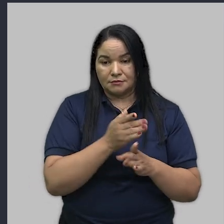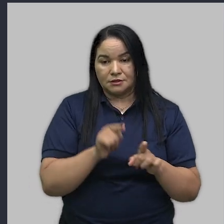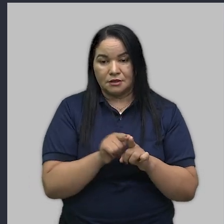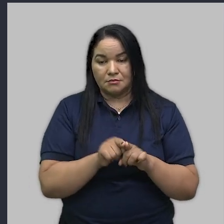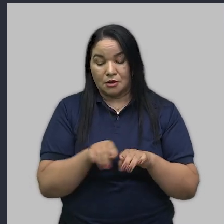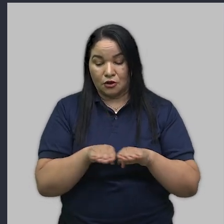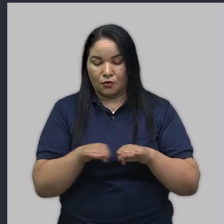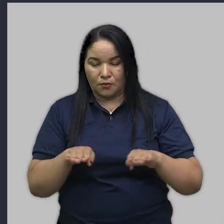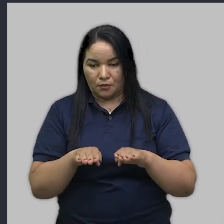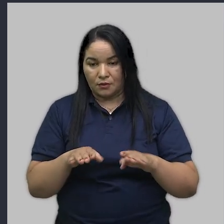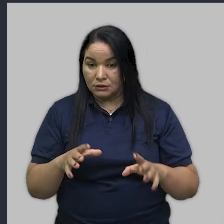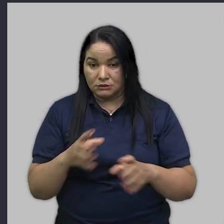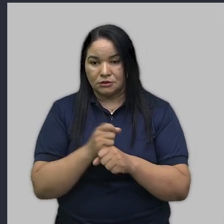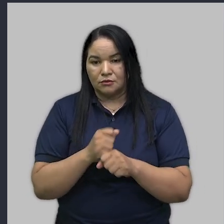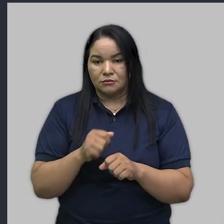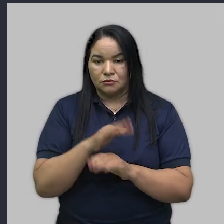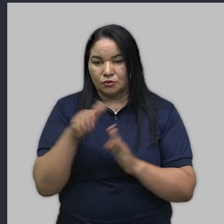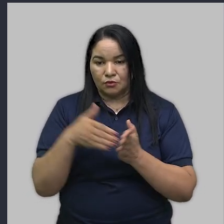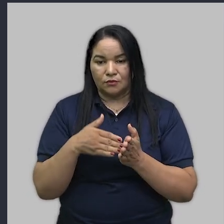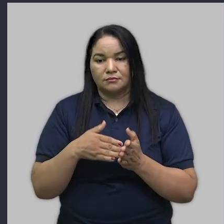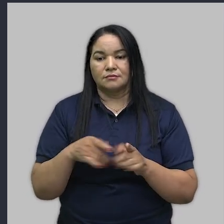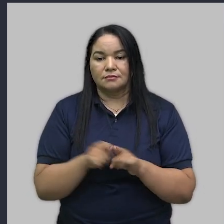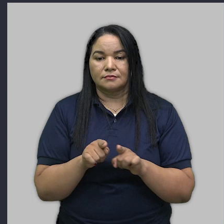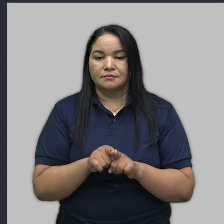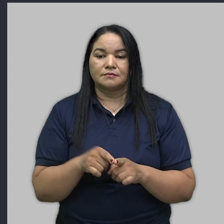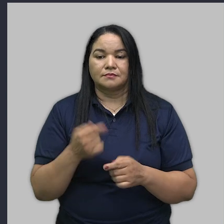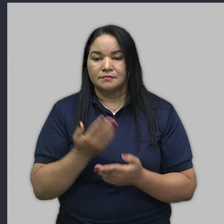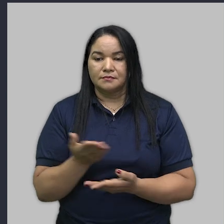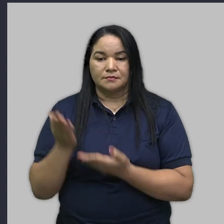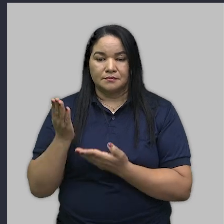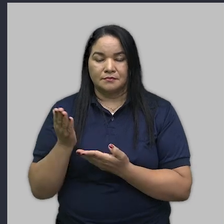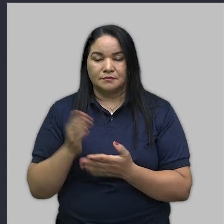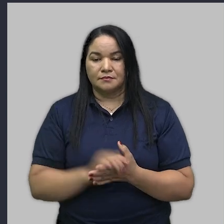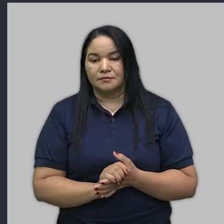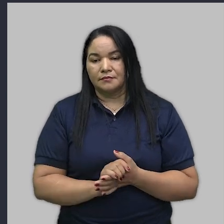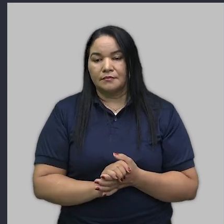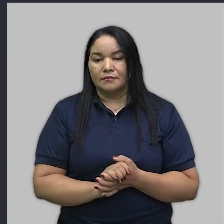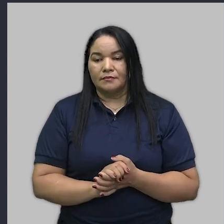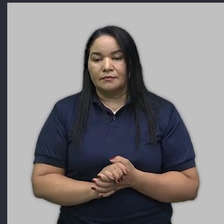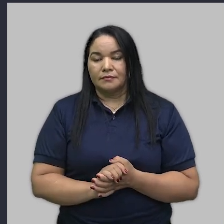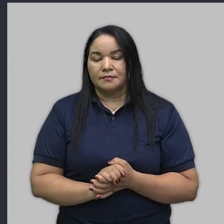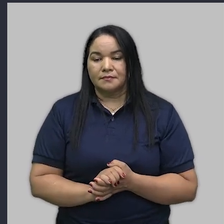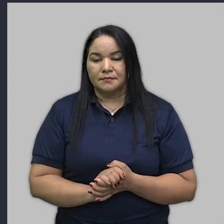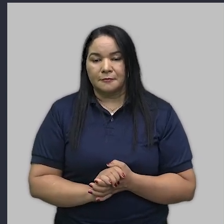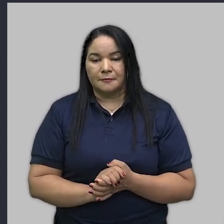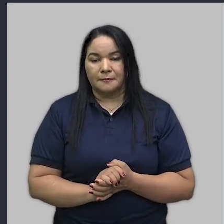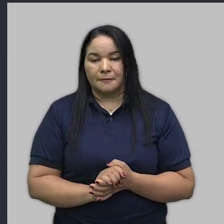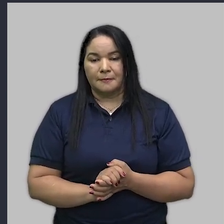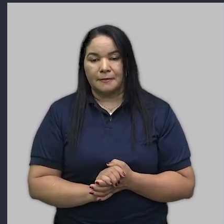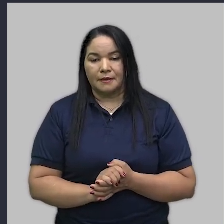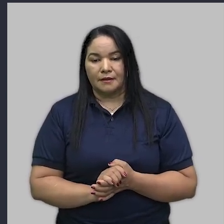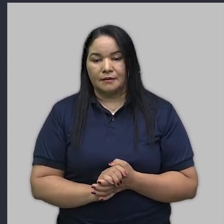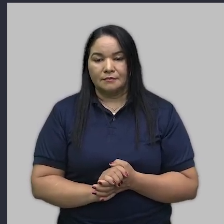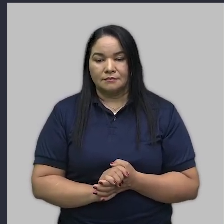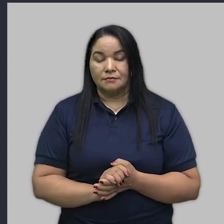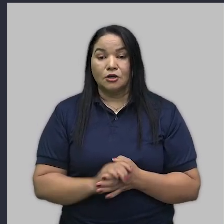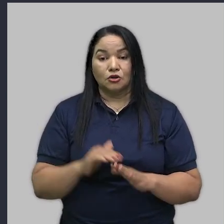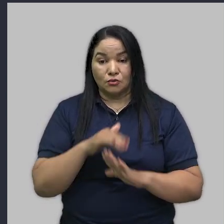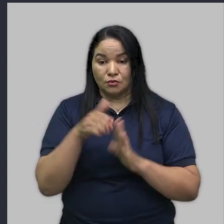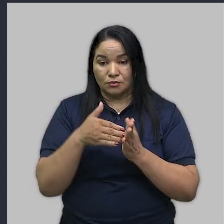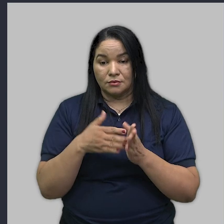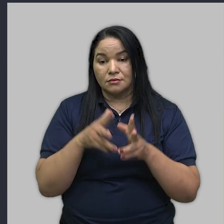das bases. Área total igual área lateral mais área das bases. Área